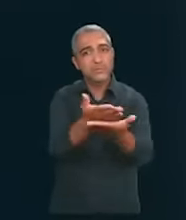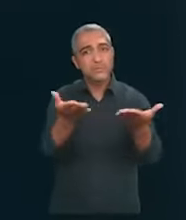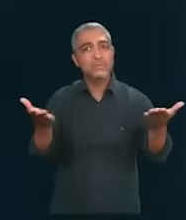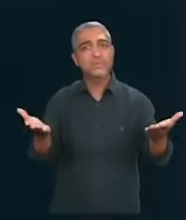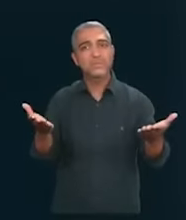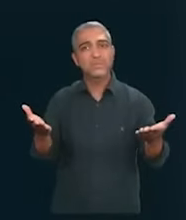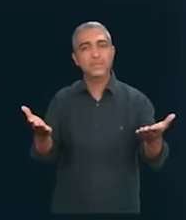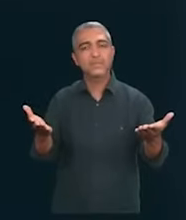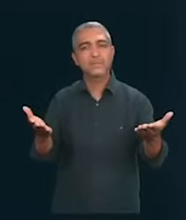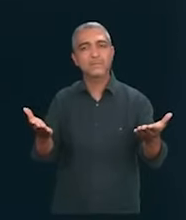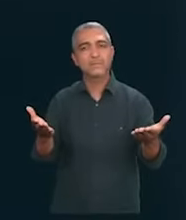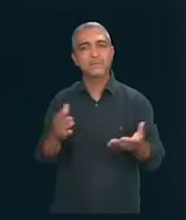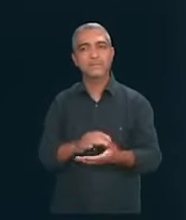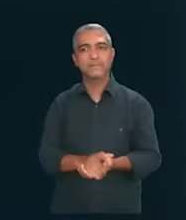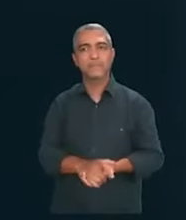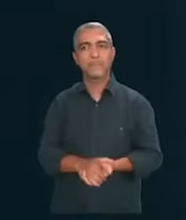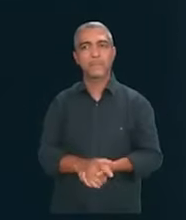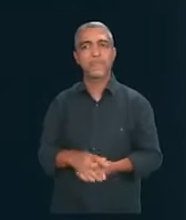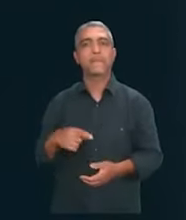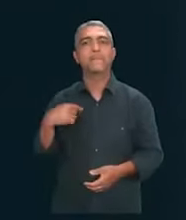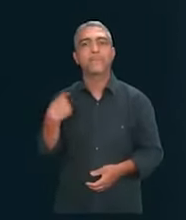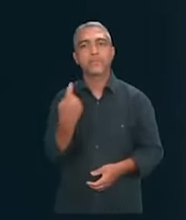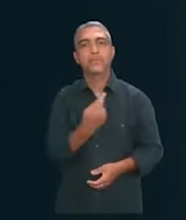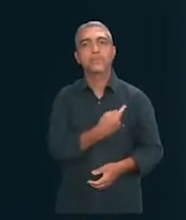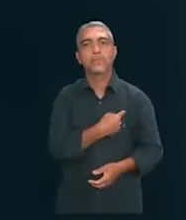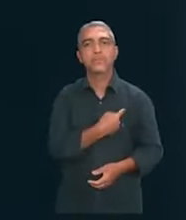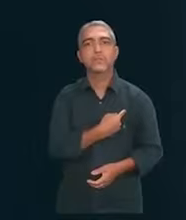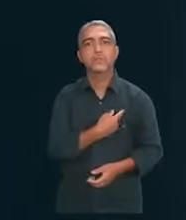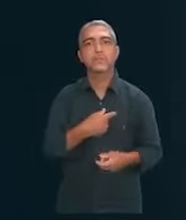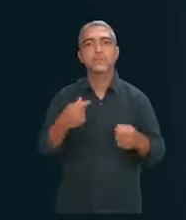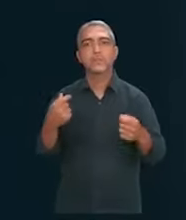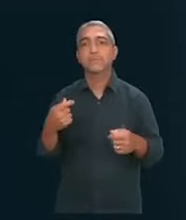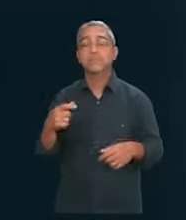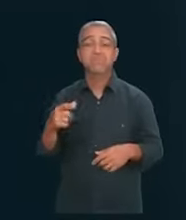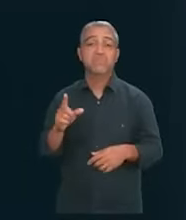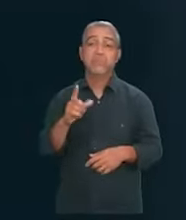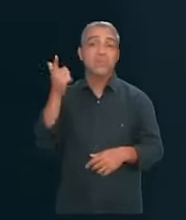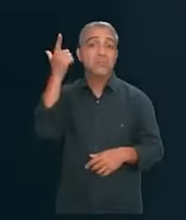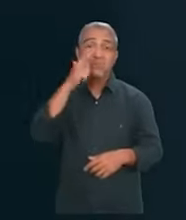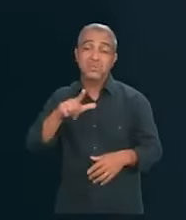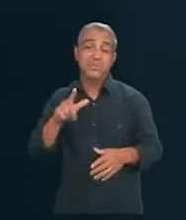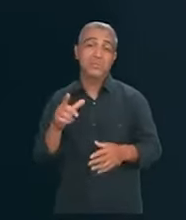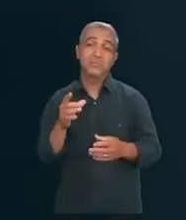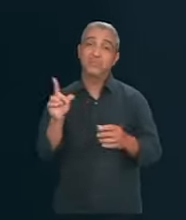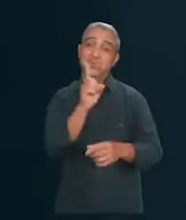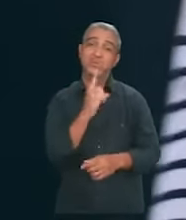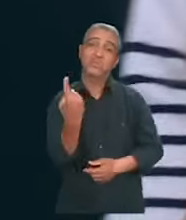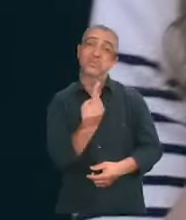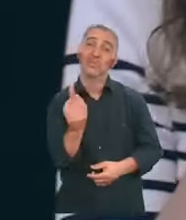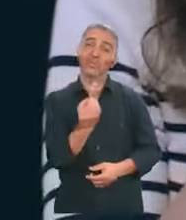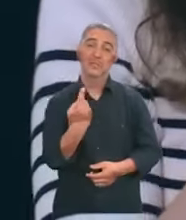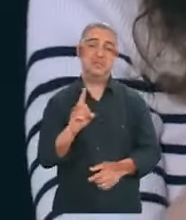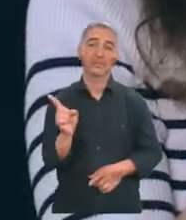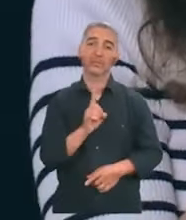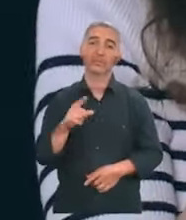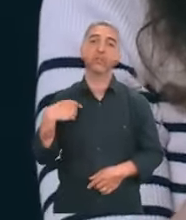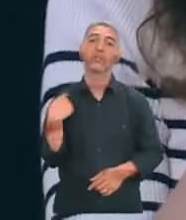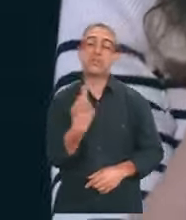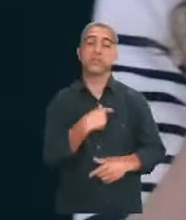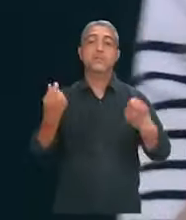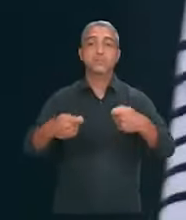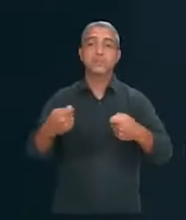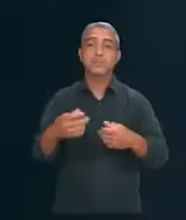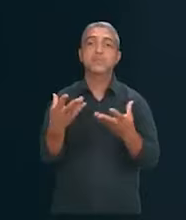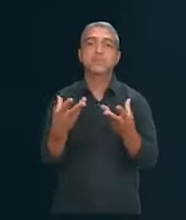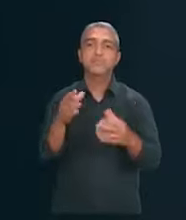ministérios, porque a gente não tem condição de receber, de fazer tudo isso. Né? Existe uma limitação mesmo. As igrejas,